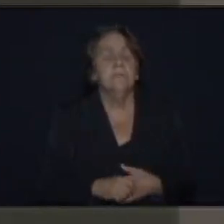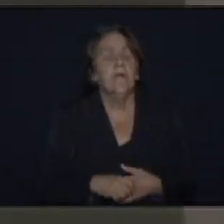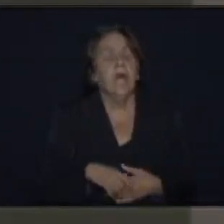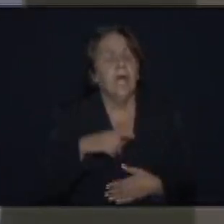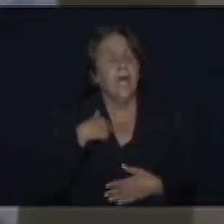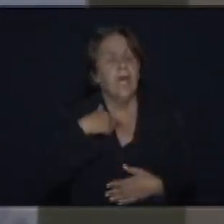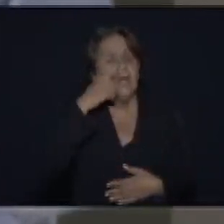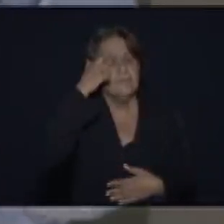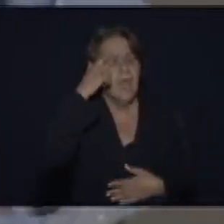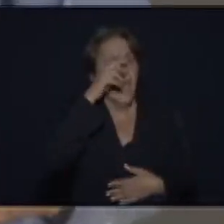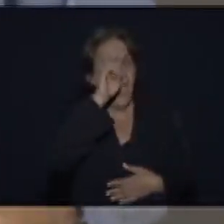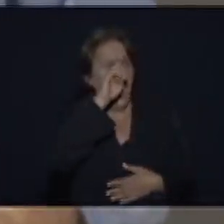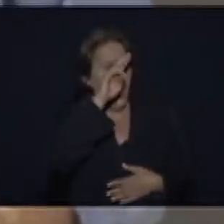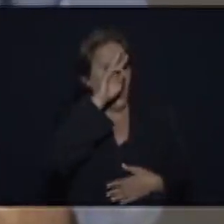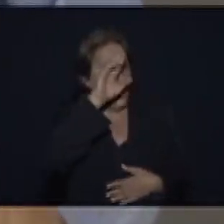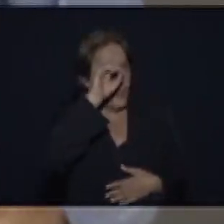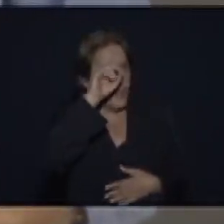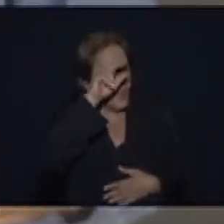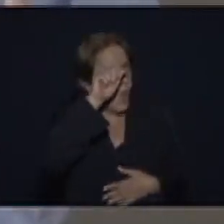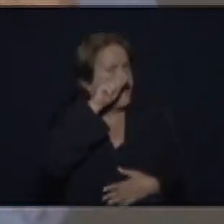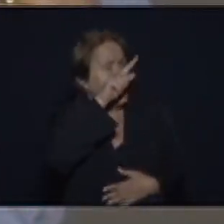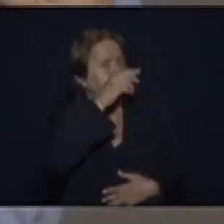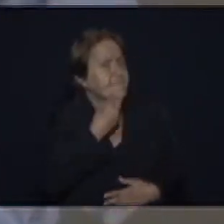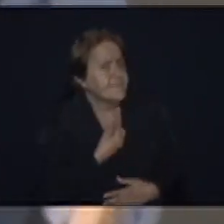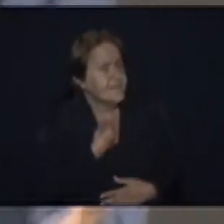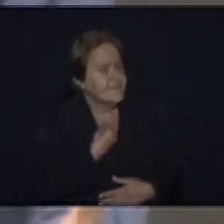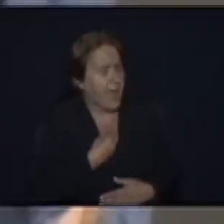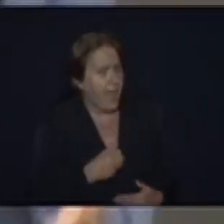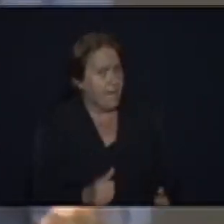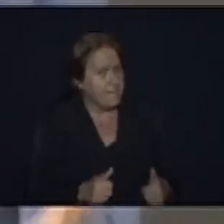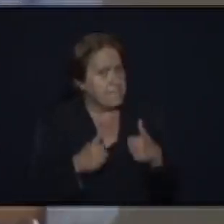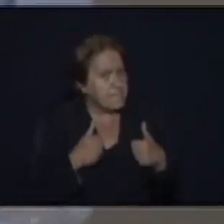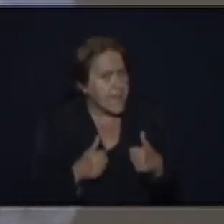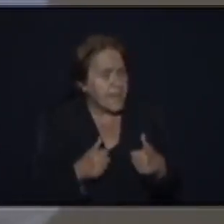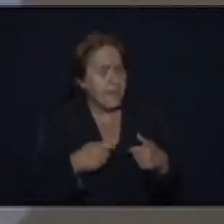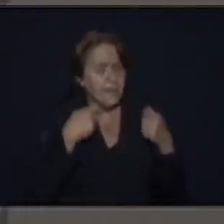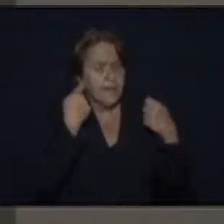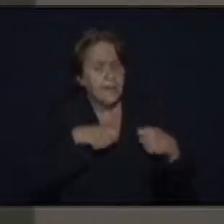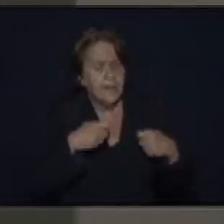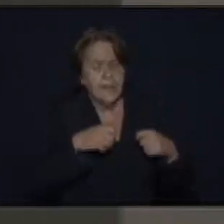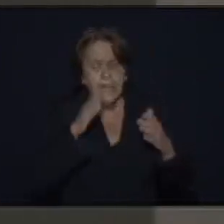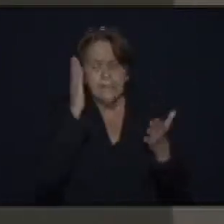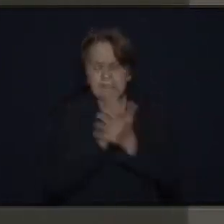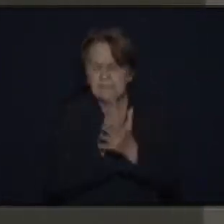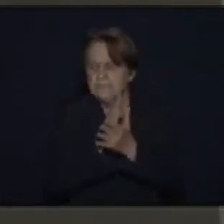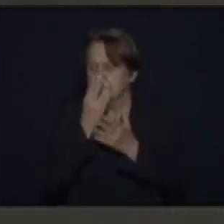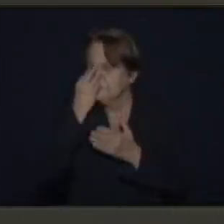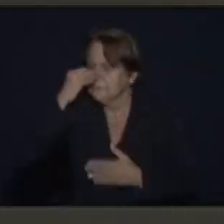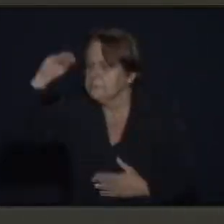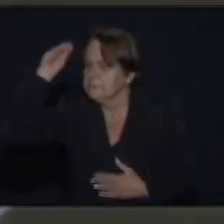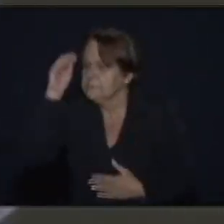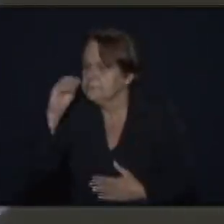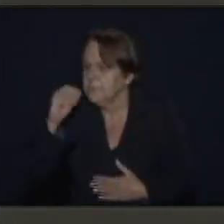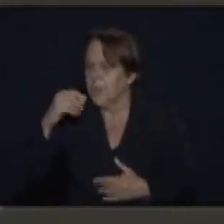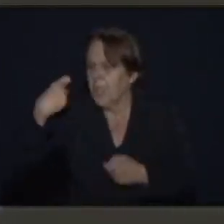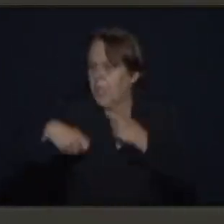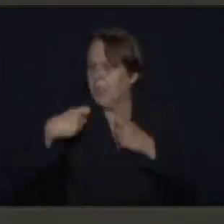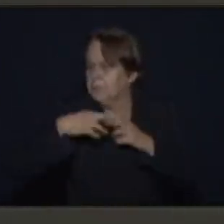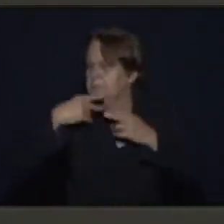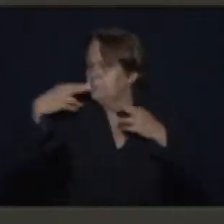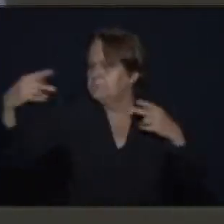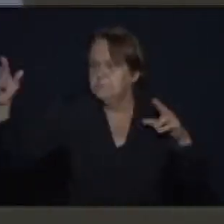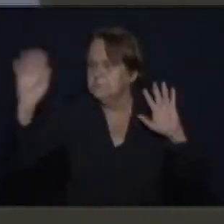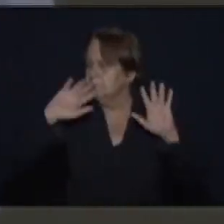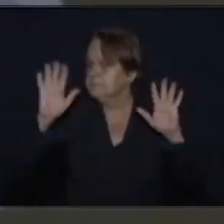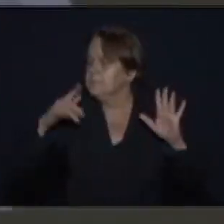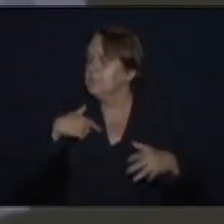se nós deixarmos de lado as nossas rivalidades históricas e começar a construir uma Comunidade Europeia